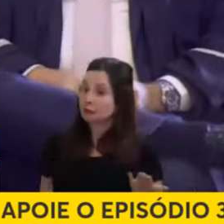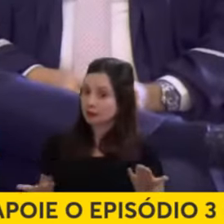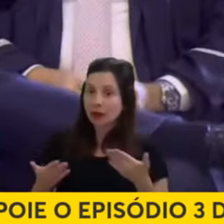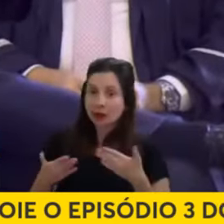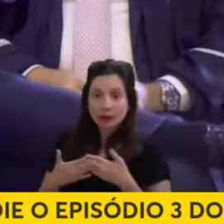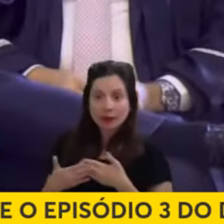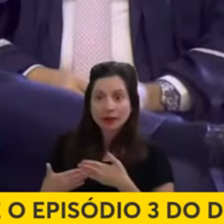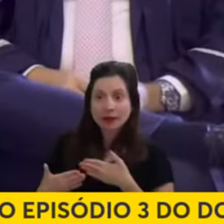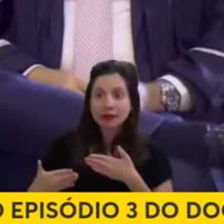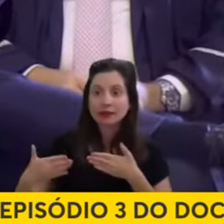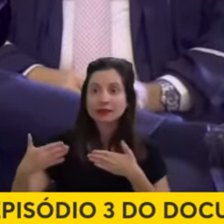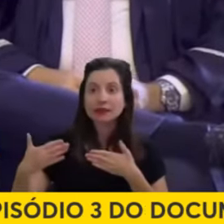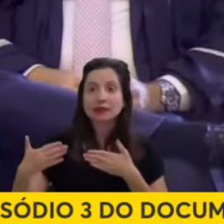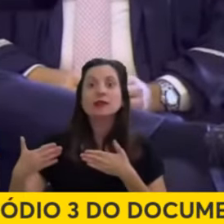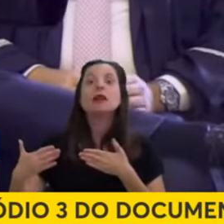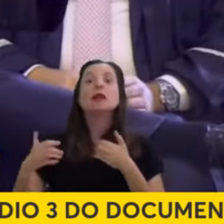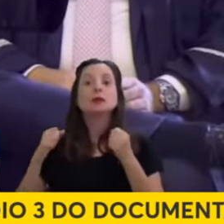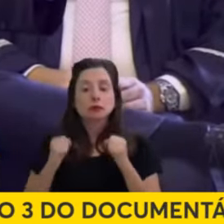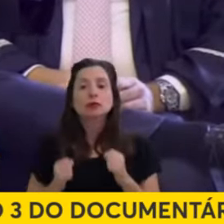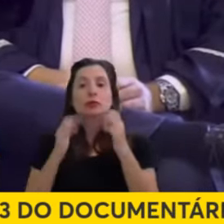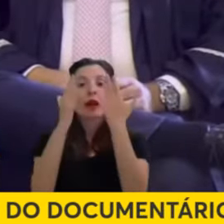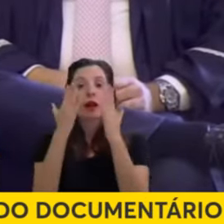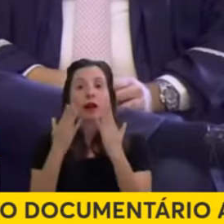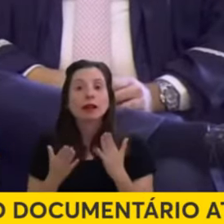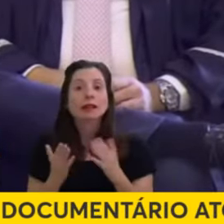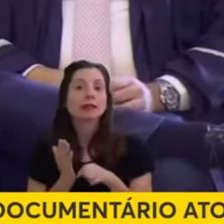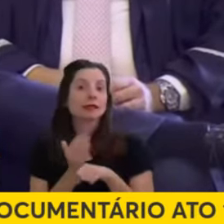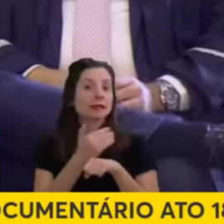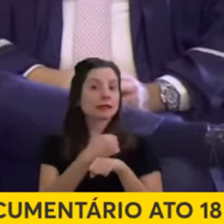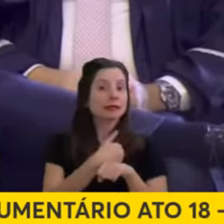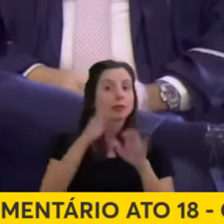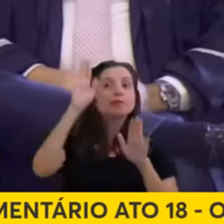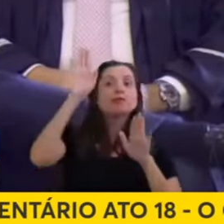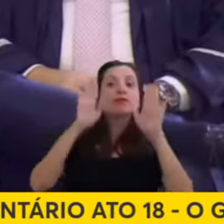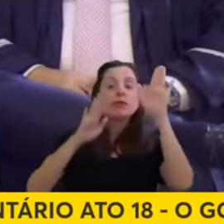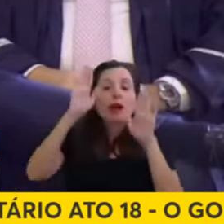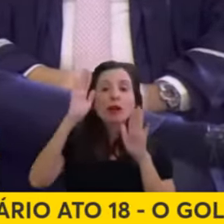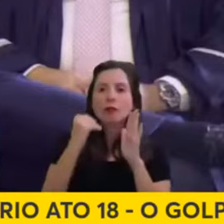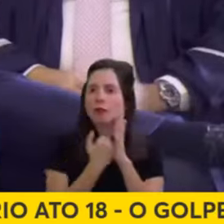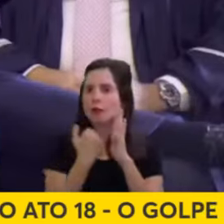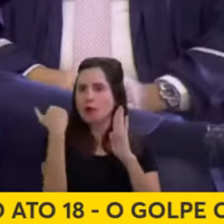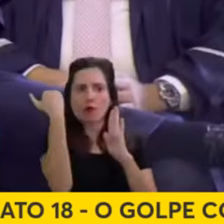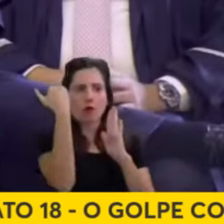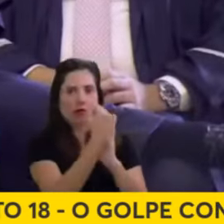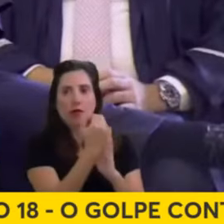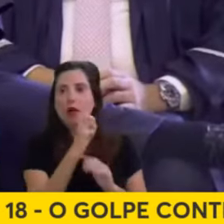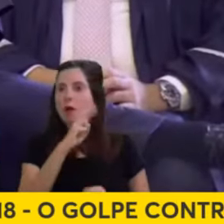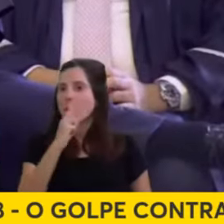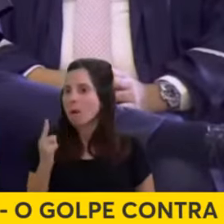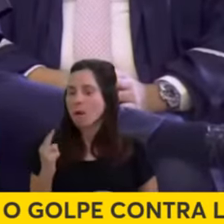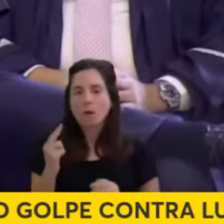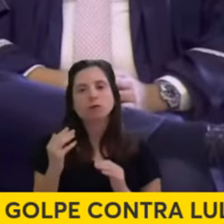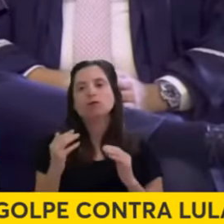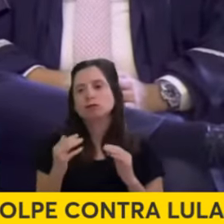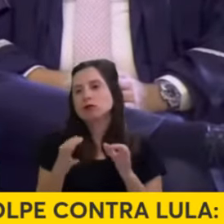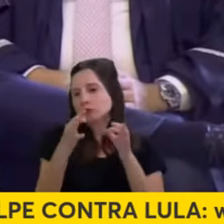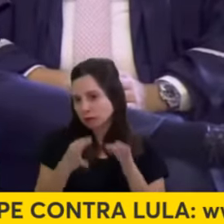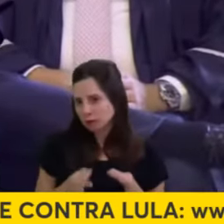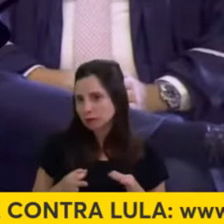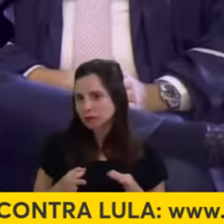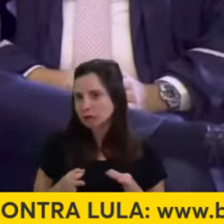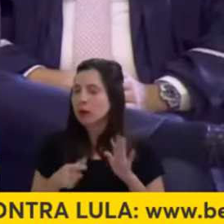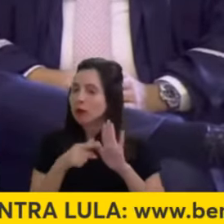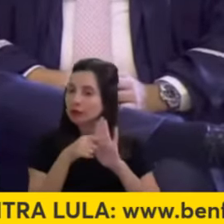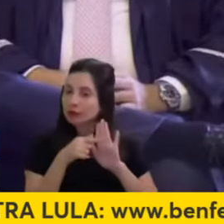elementos poder eh analisar se essa pré-campanha foi eh exorbitante ou não e a partir disso Nós entramos Então nesse obit do artigo